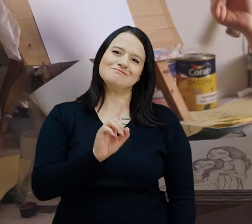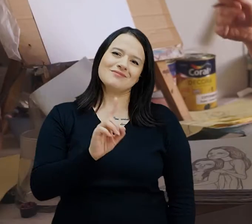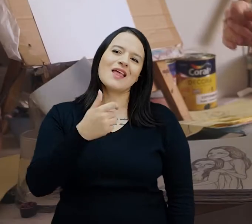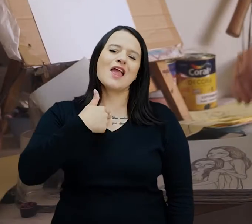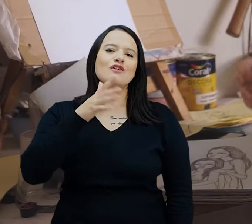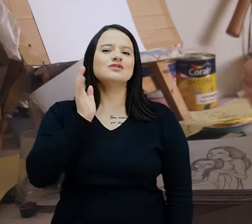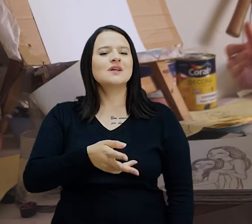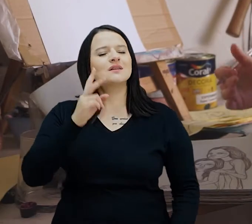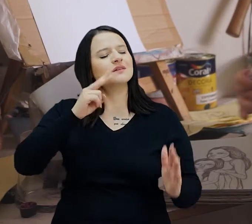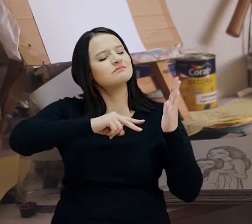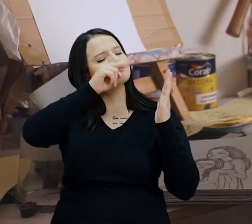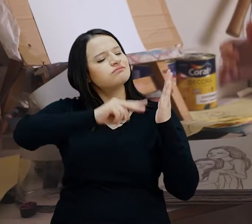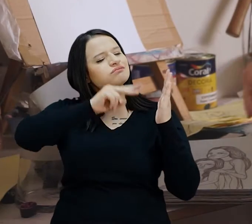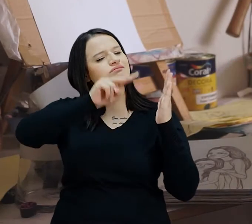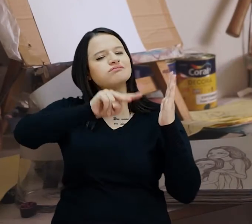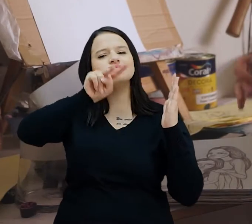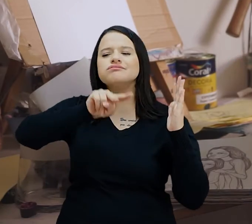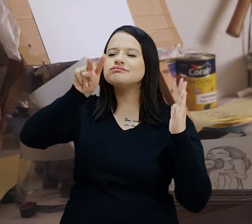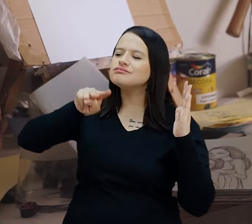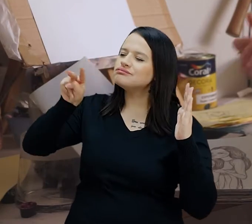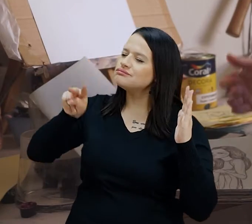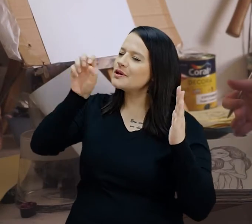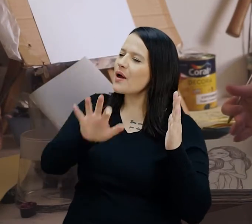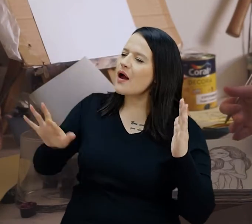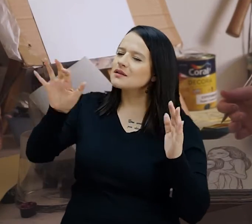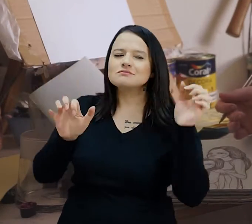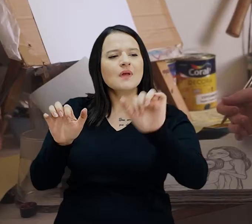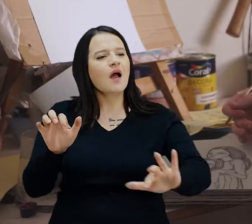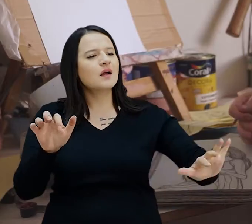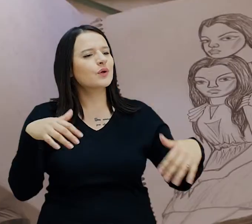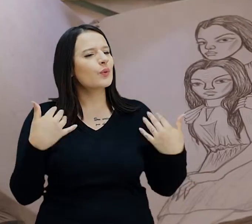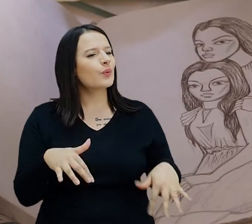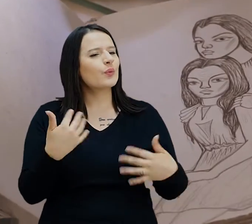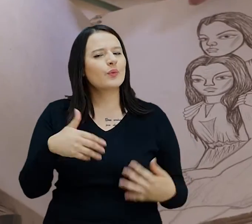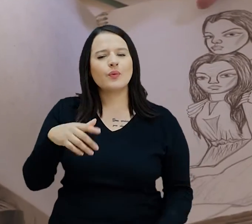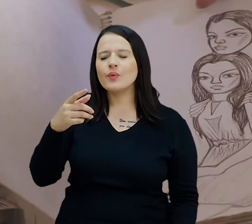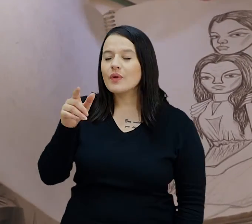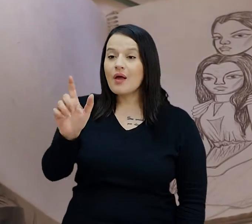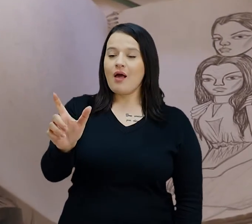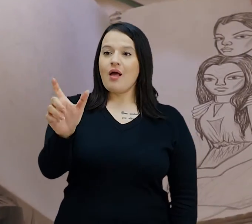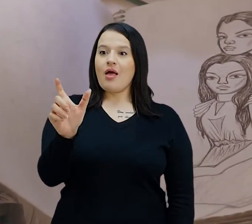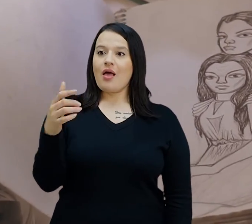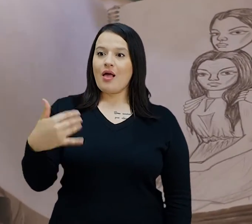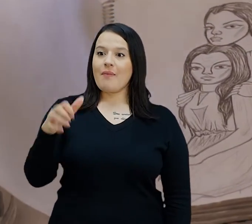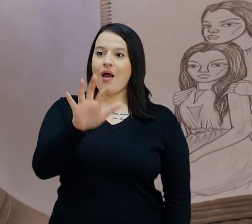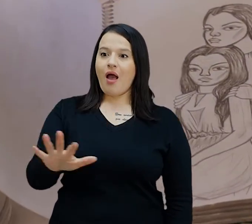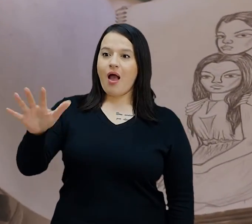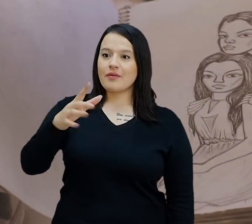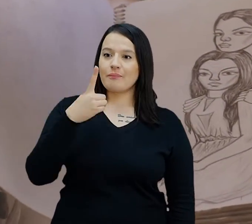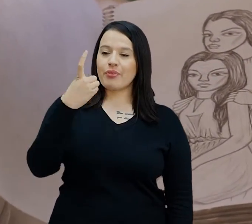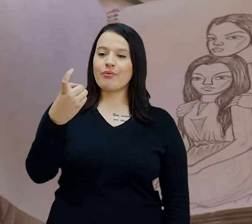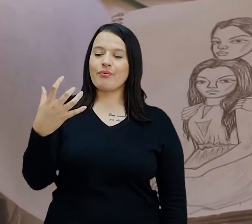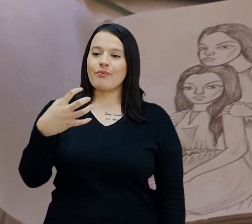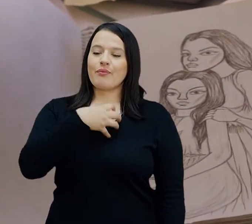cabeça. Eu fiquei olhando algumas imagens até que eu vi alguma que me